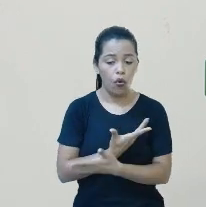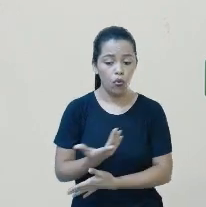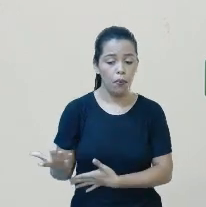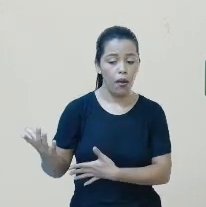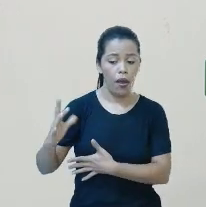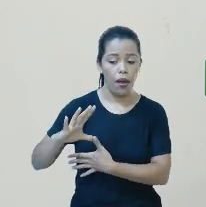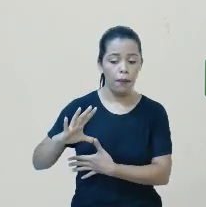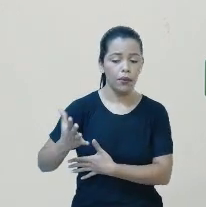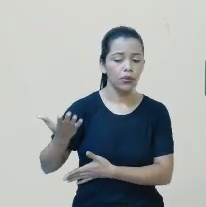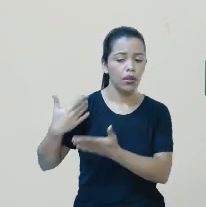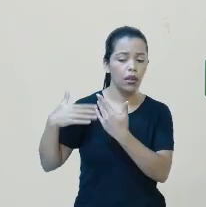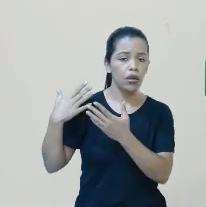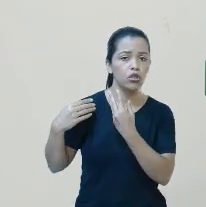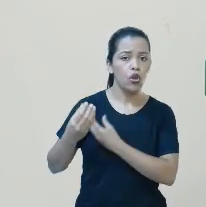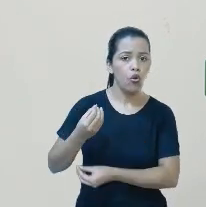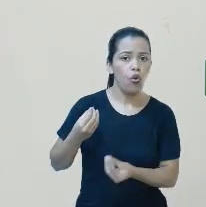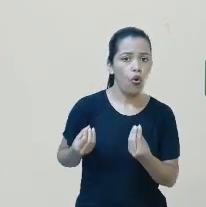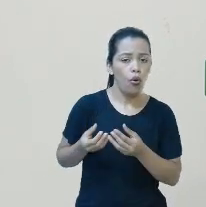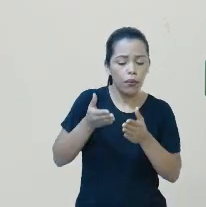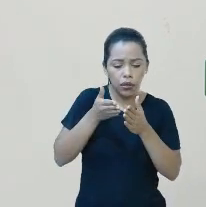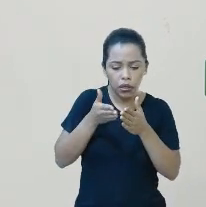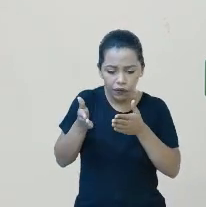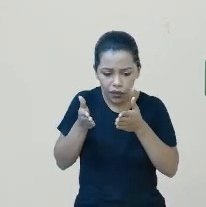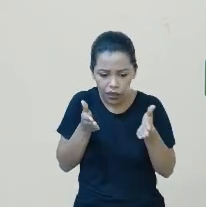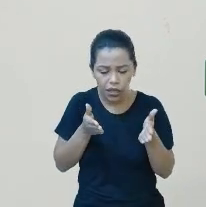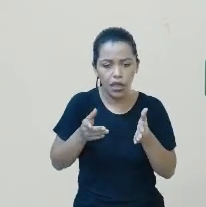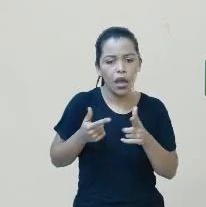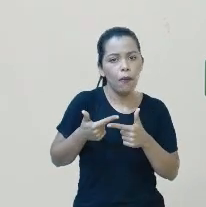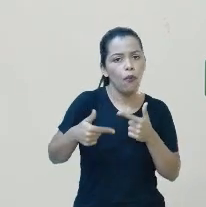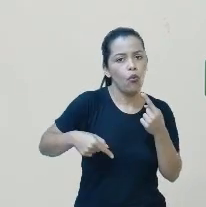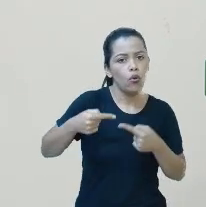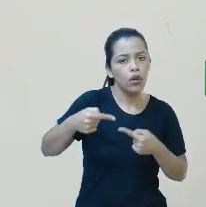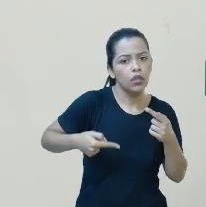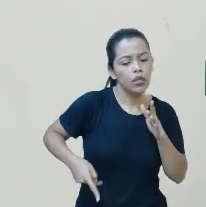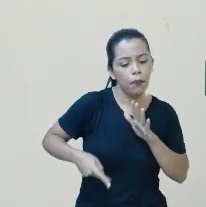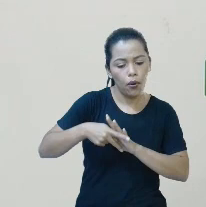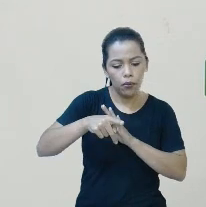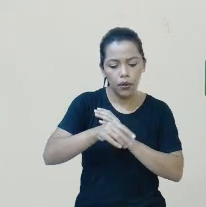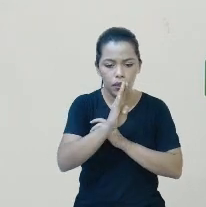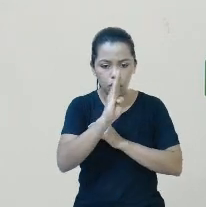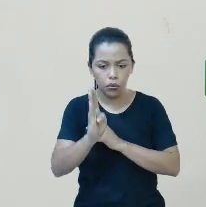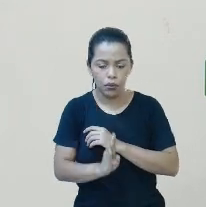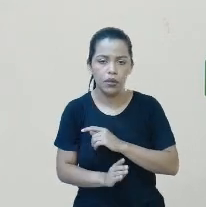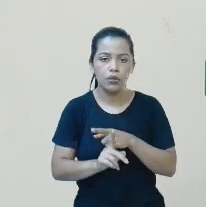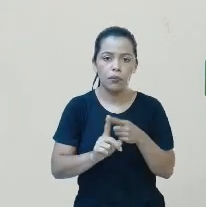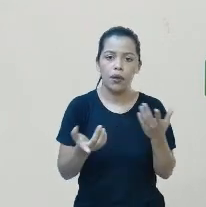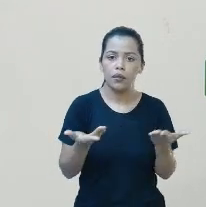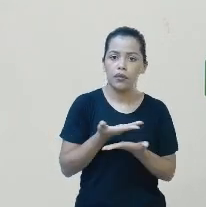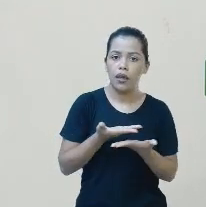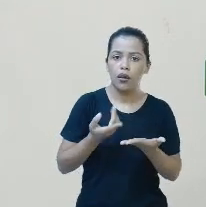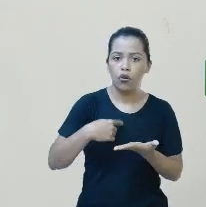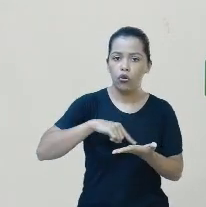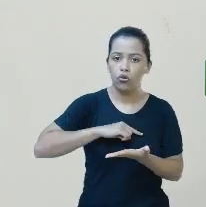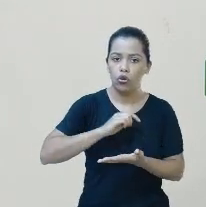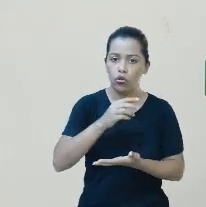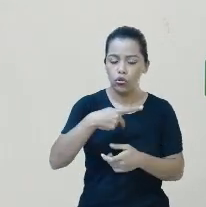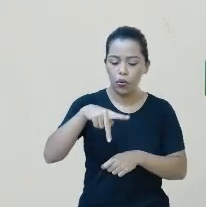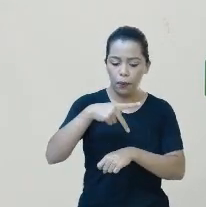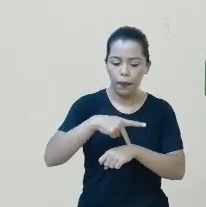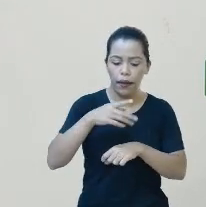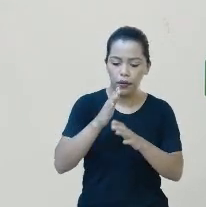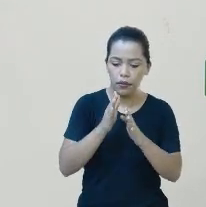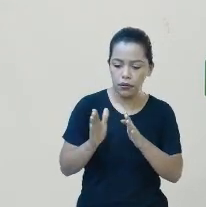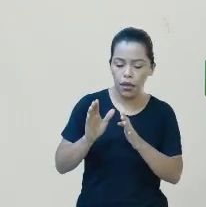antigos, como era a divisão política do Brasil. Mas, atualmente, o nosso país é dividido